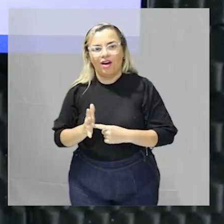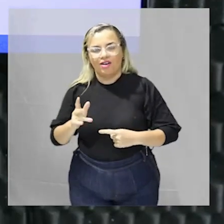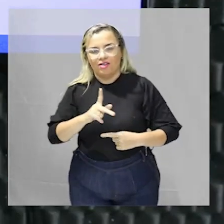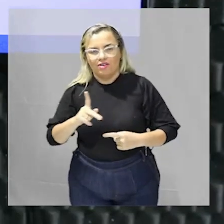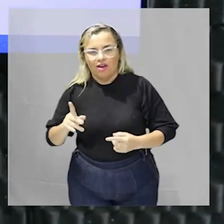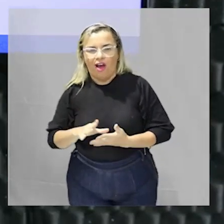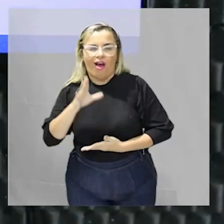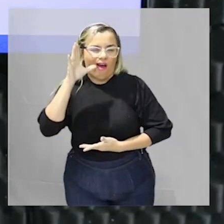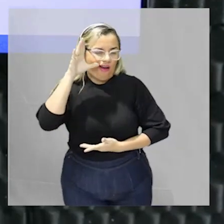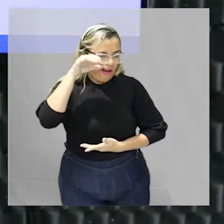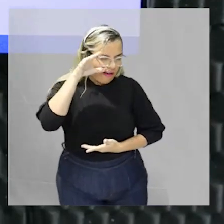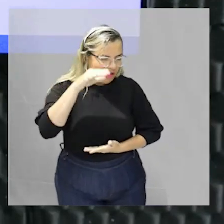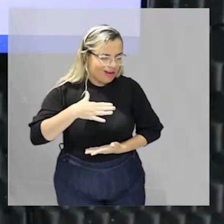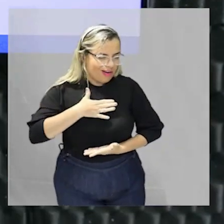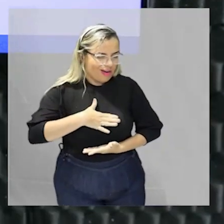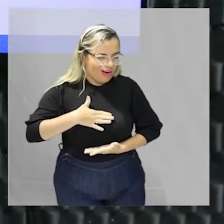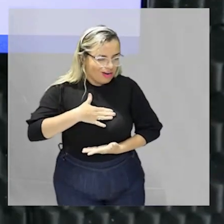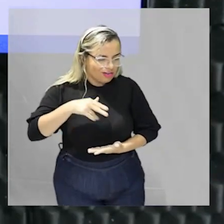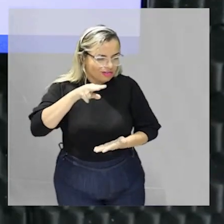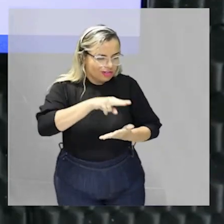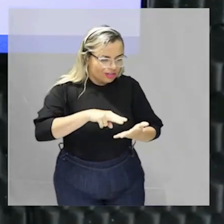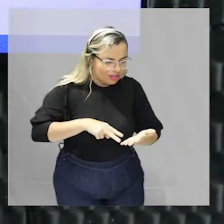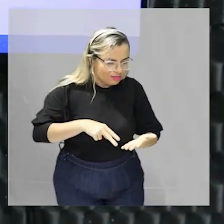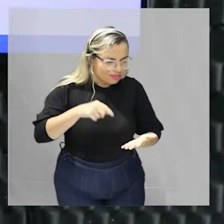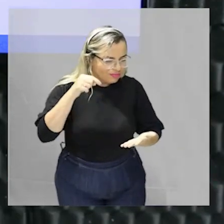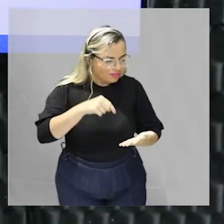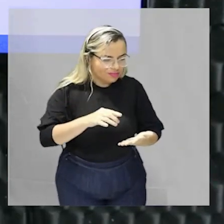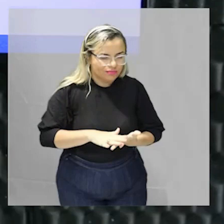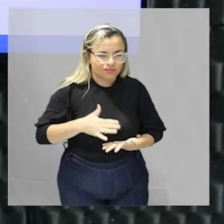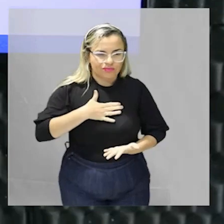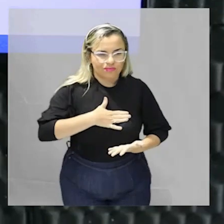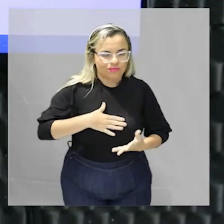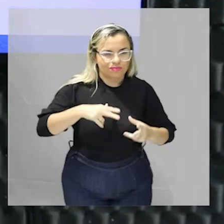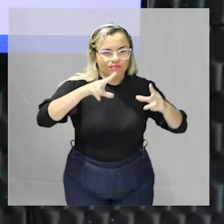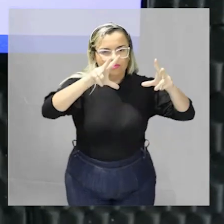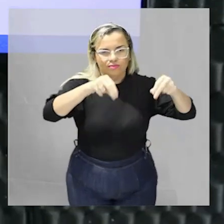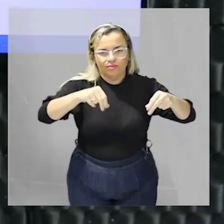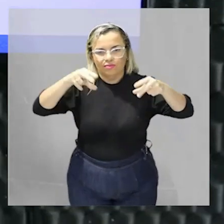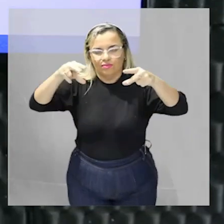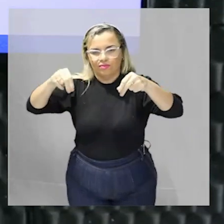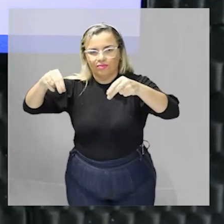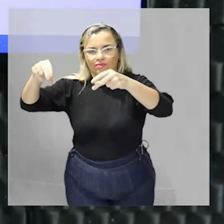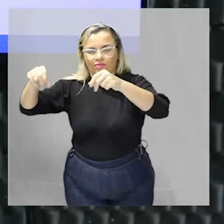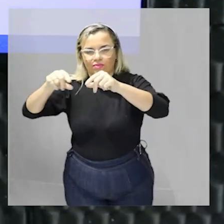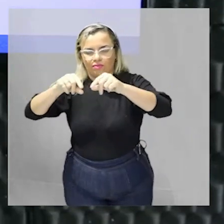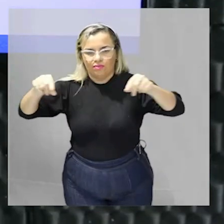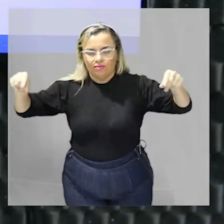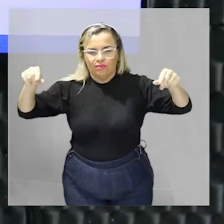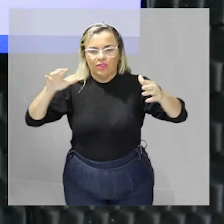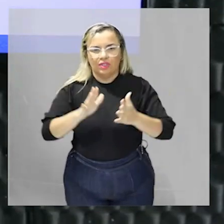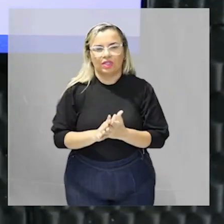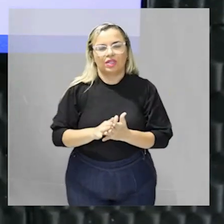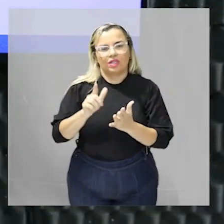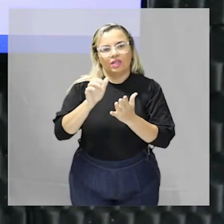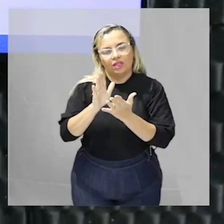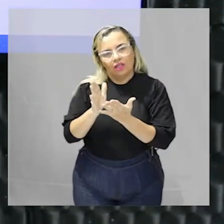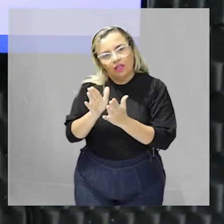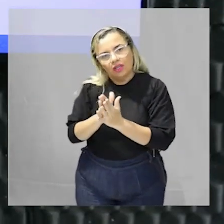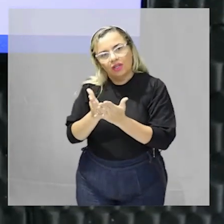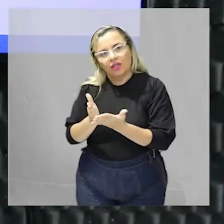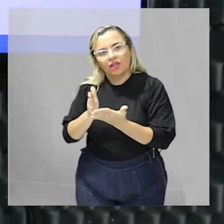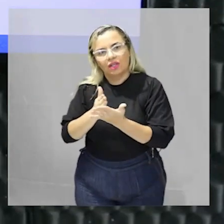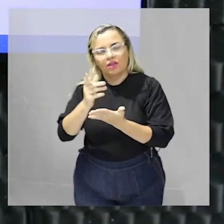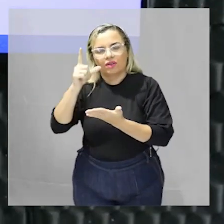ler e gosto muito de cordéis e de livros pequenos que eu possa, digamos